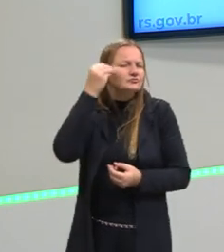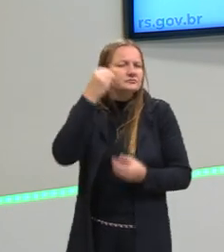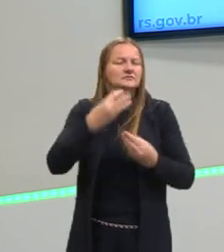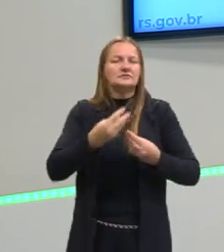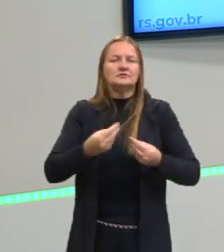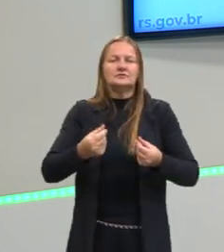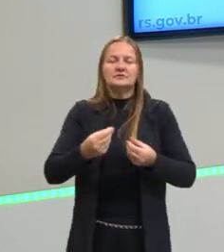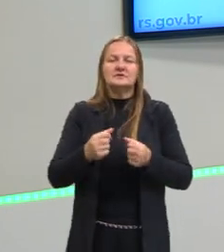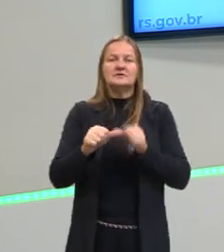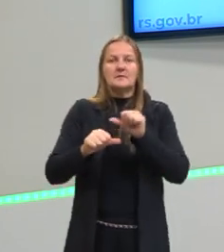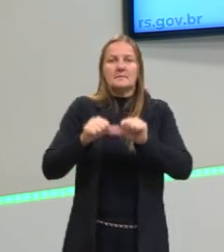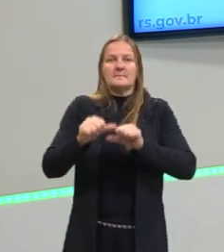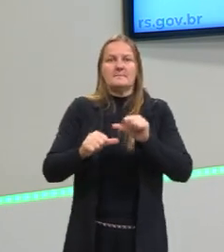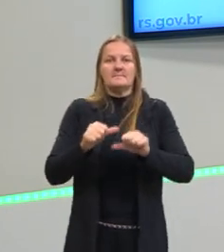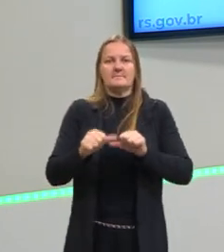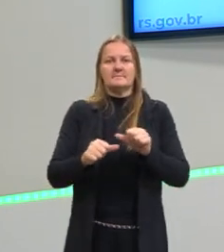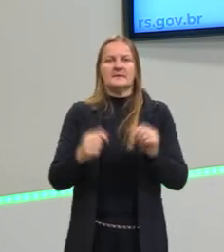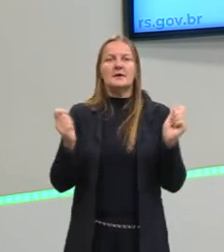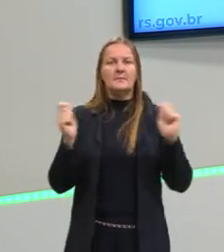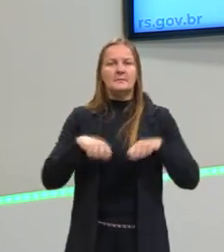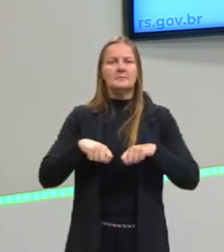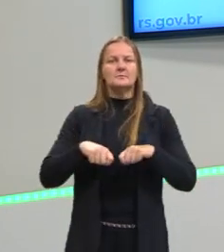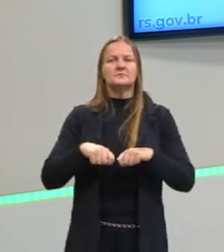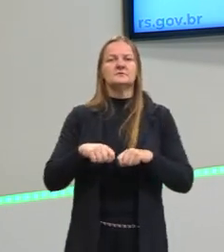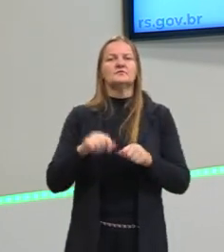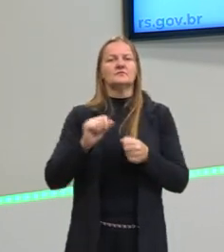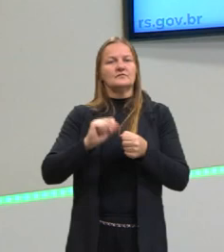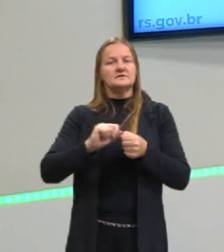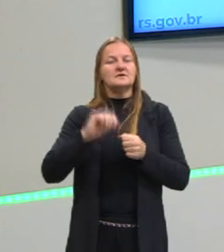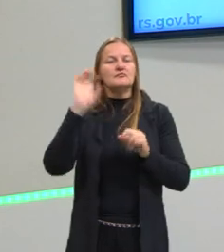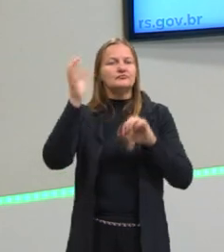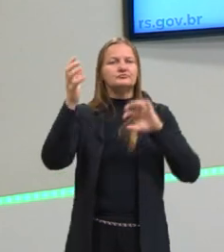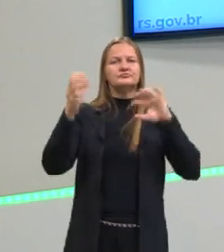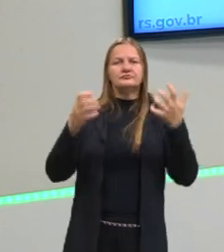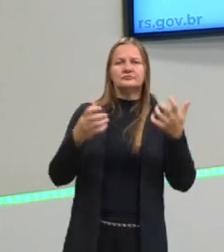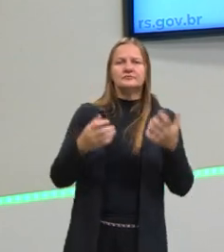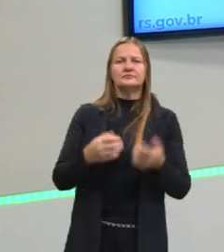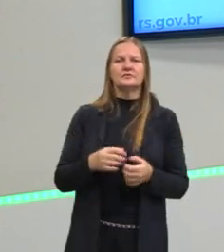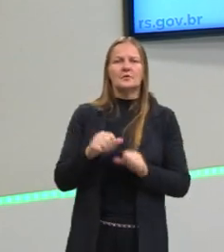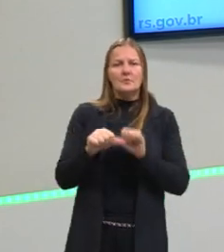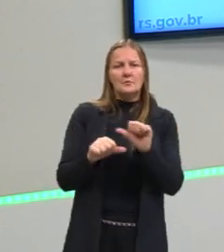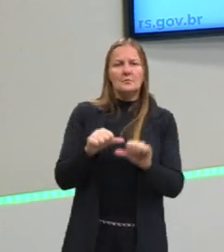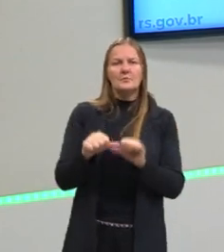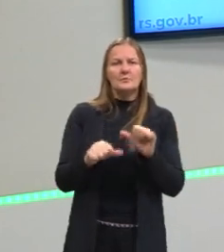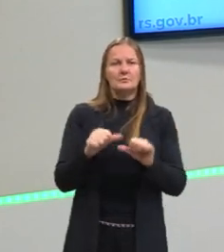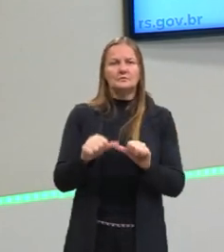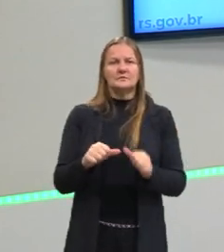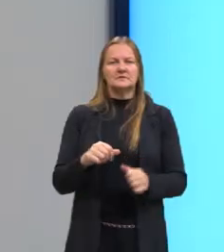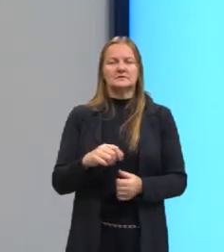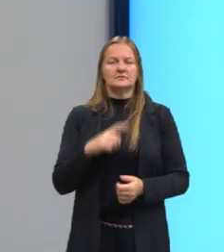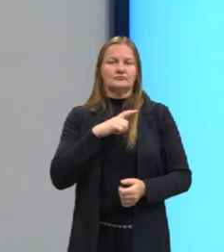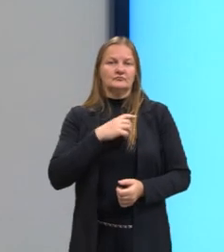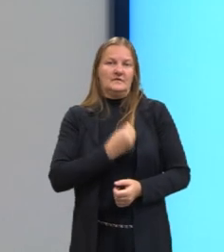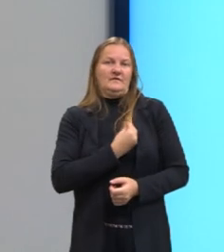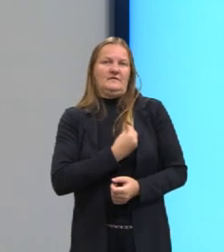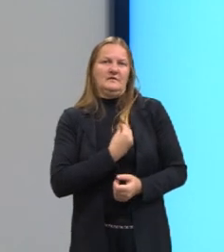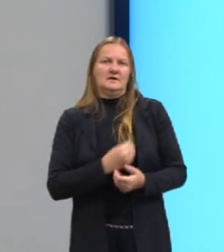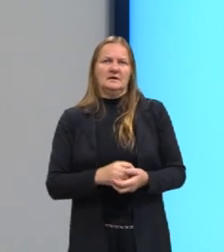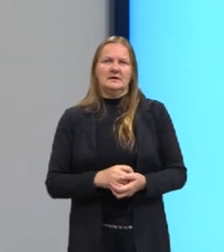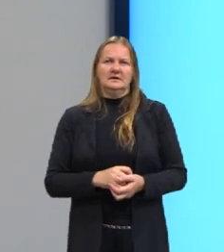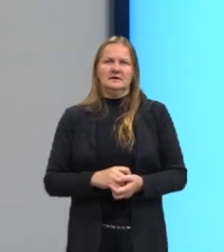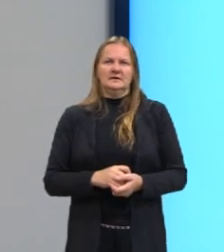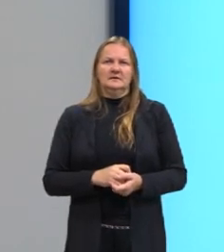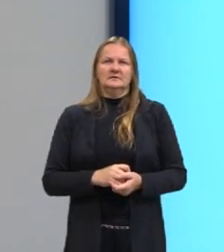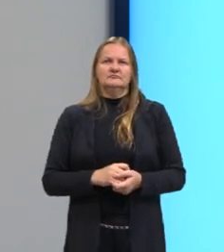EA partir da experiência é possível fazer resolver essa questão da mudança do Devir e dá